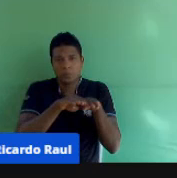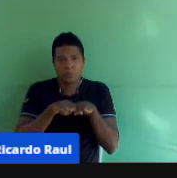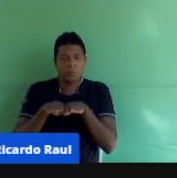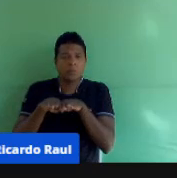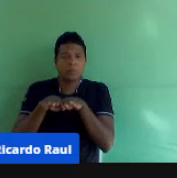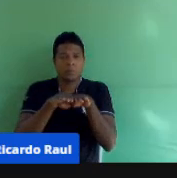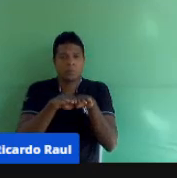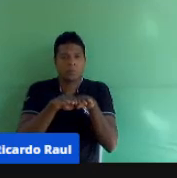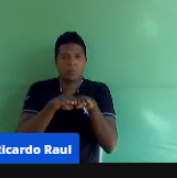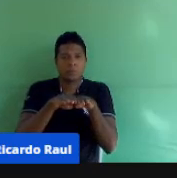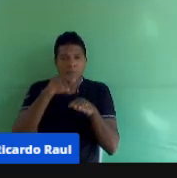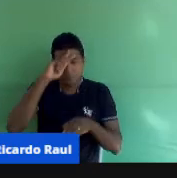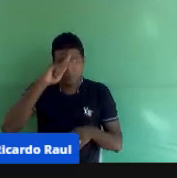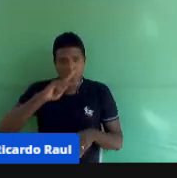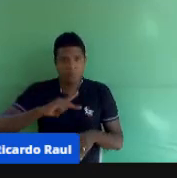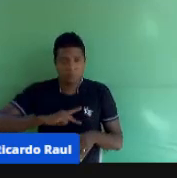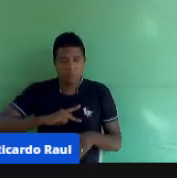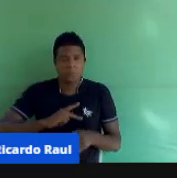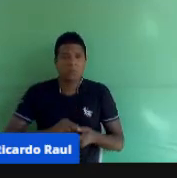Ou seja,